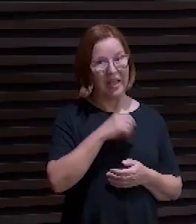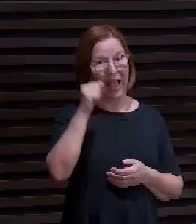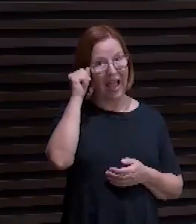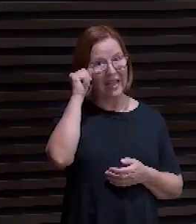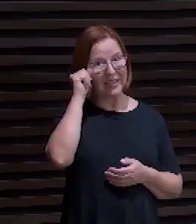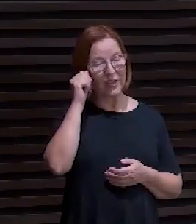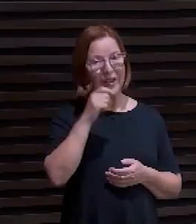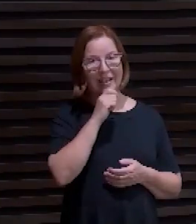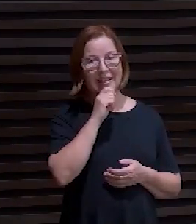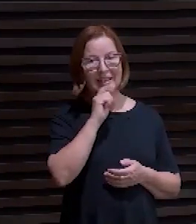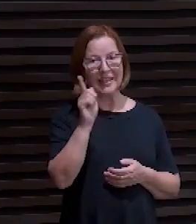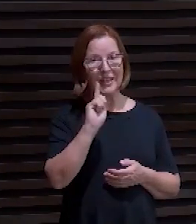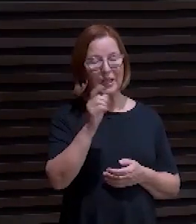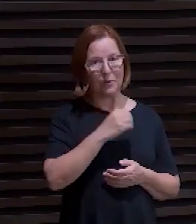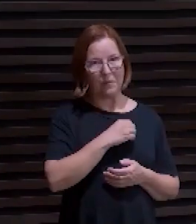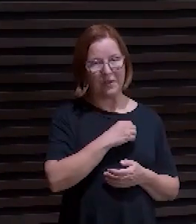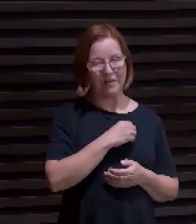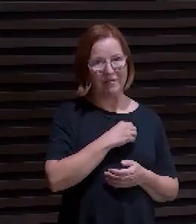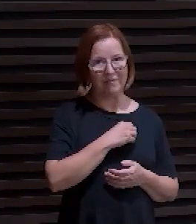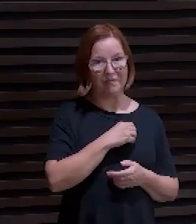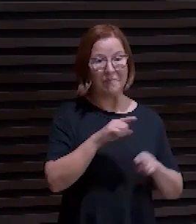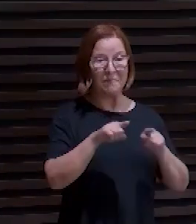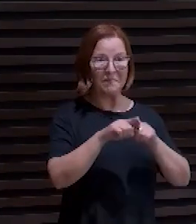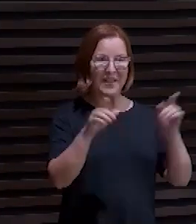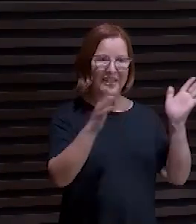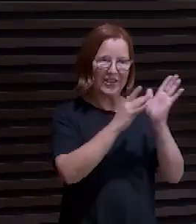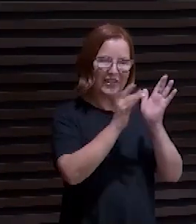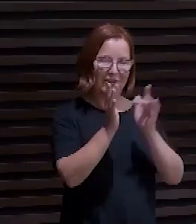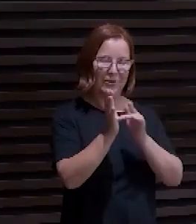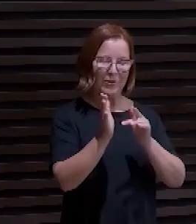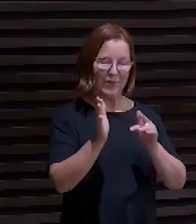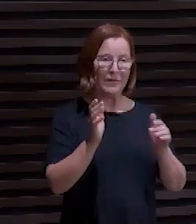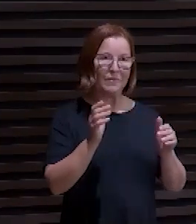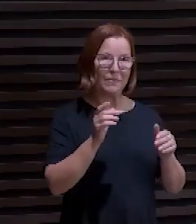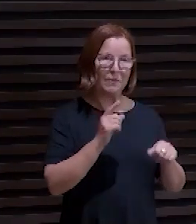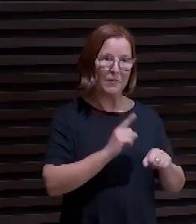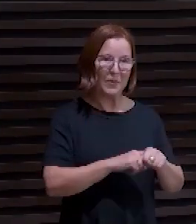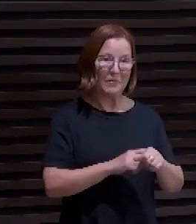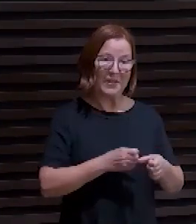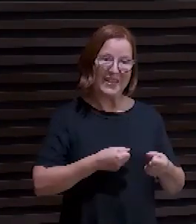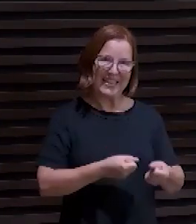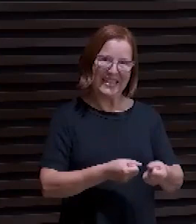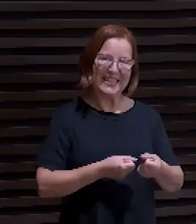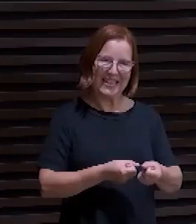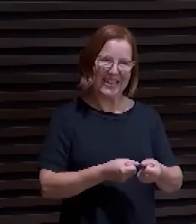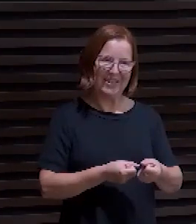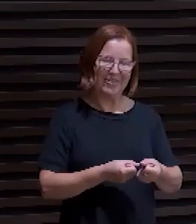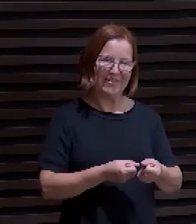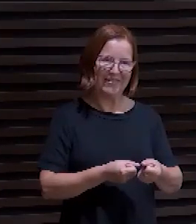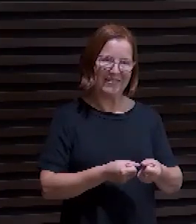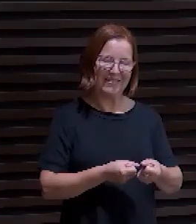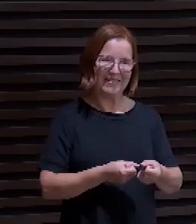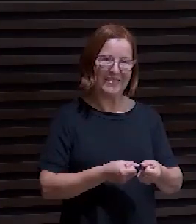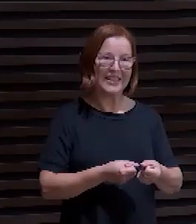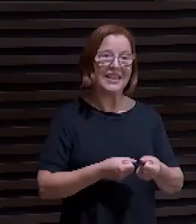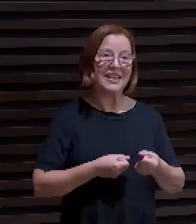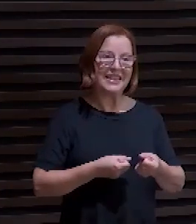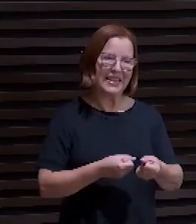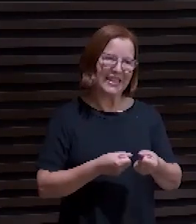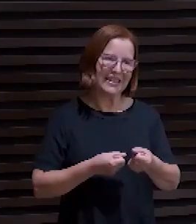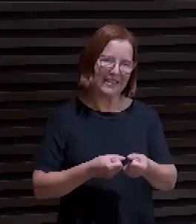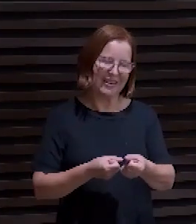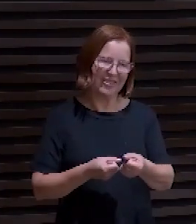pecador. Agora, Jesus, quando foi tentado, ele foi tentado